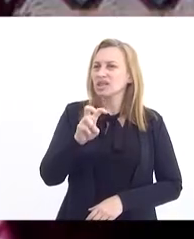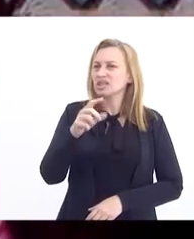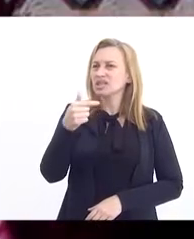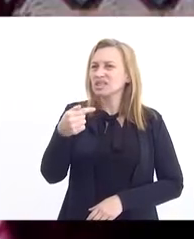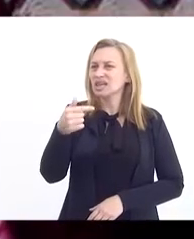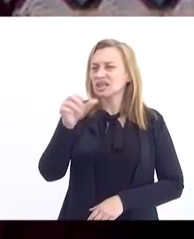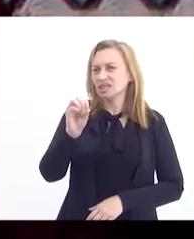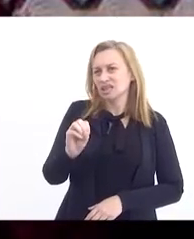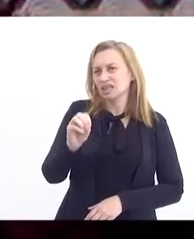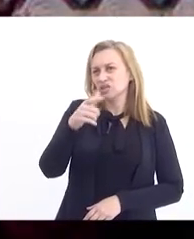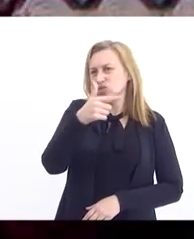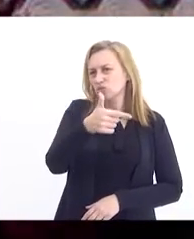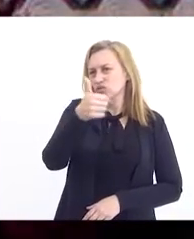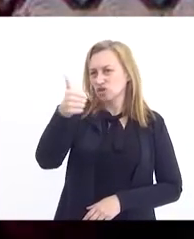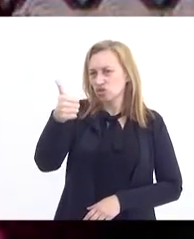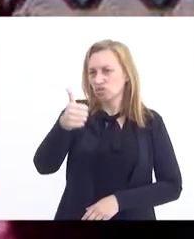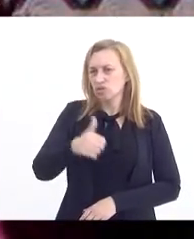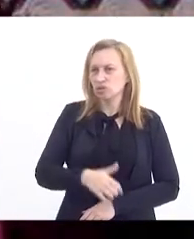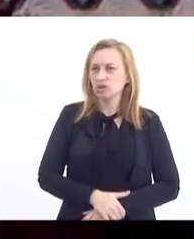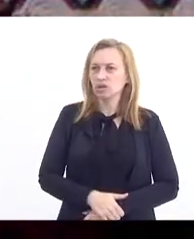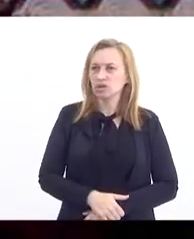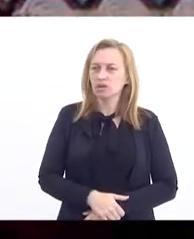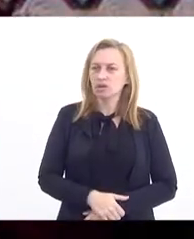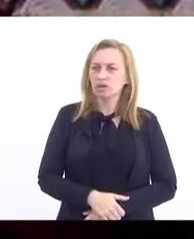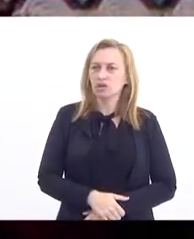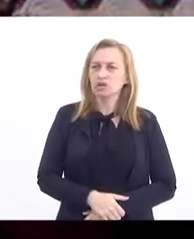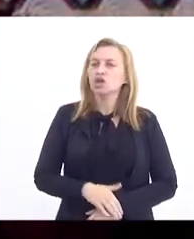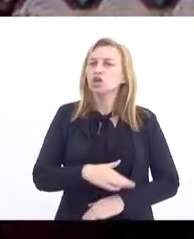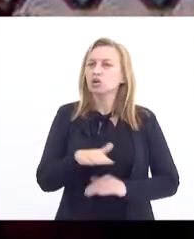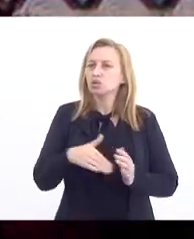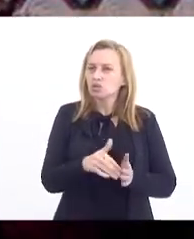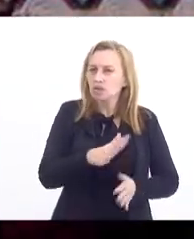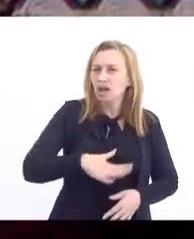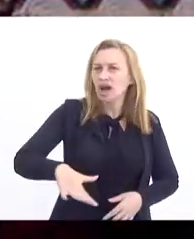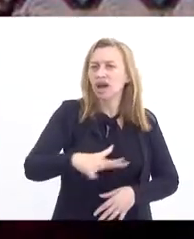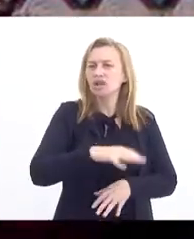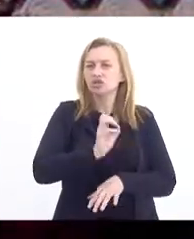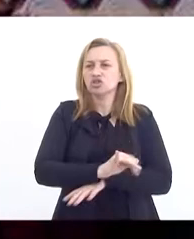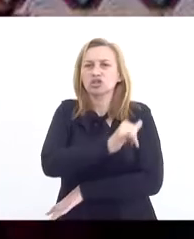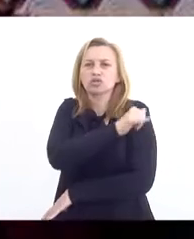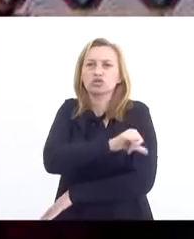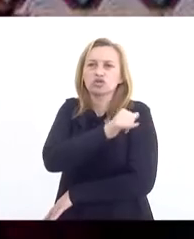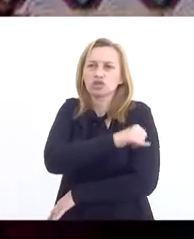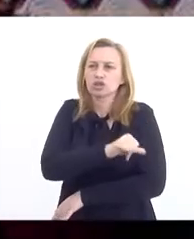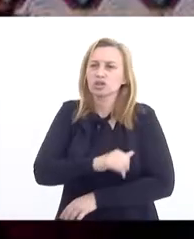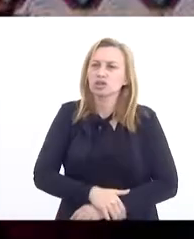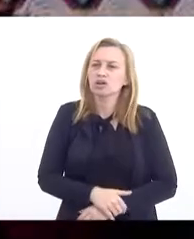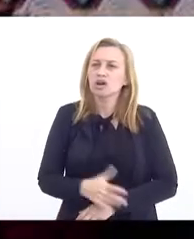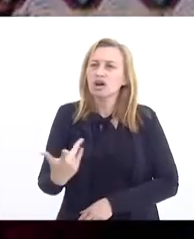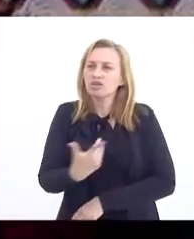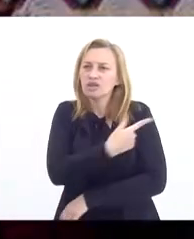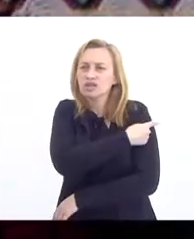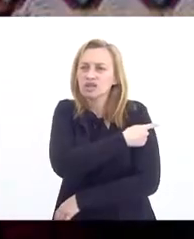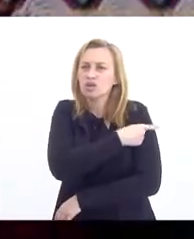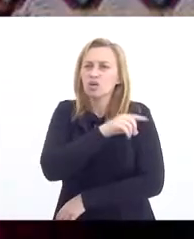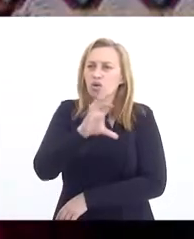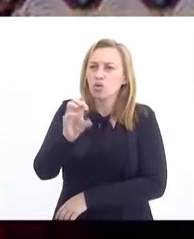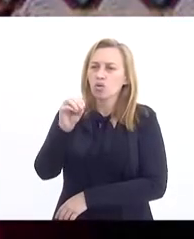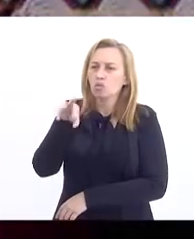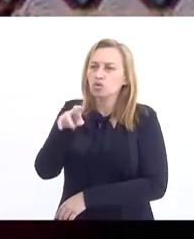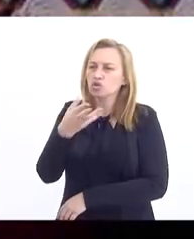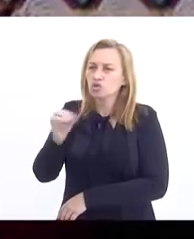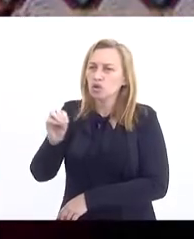4570 de 2021. Veda em todo o território do estado do Rio de Janeiro a vacinação compulsória